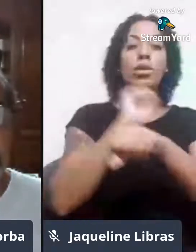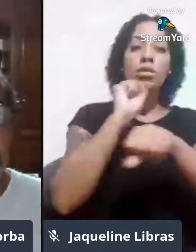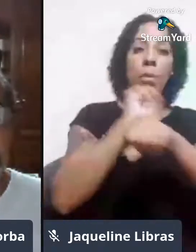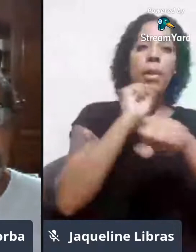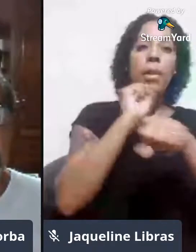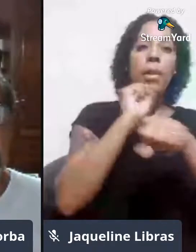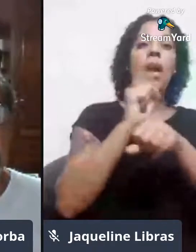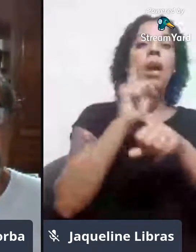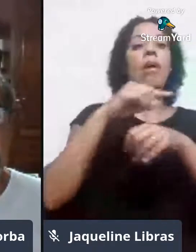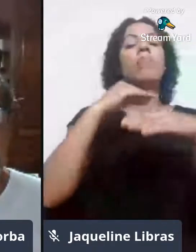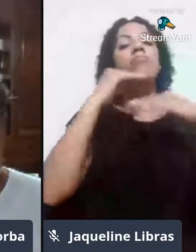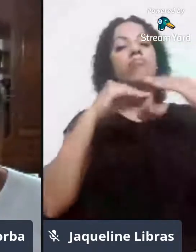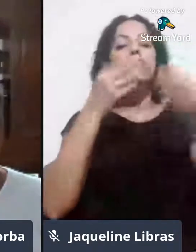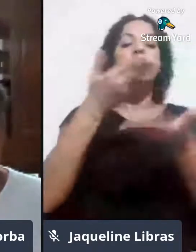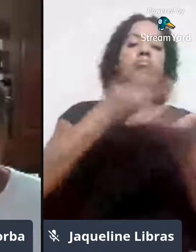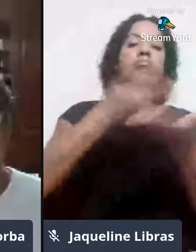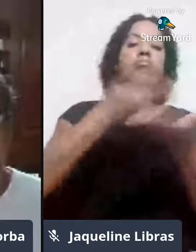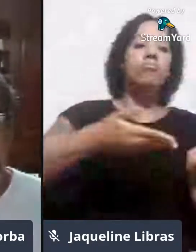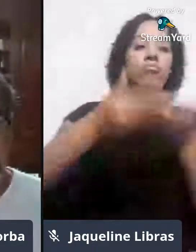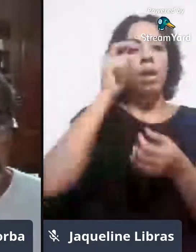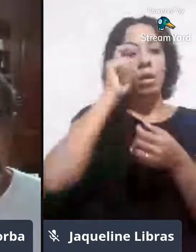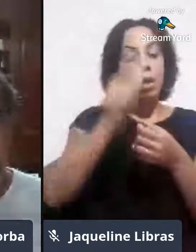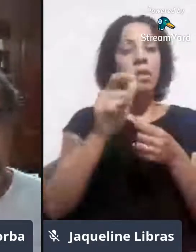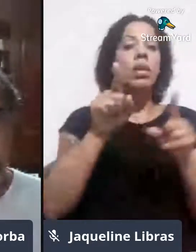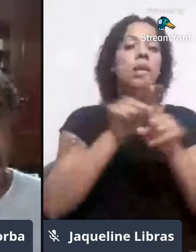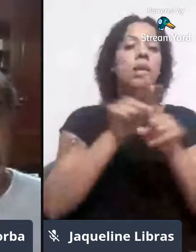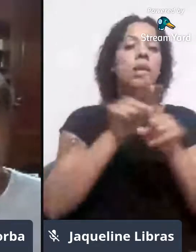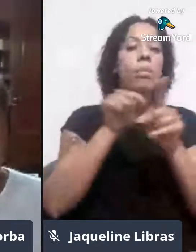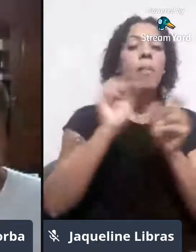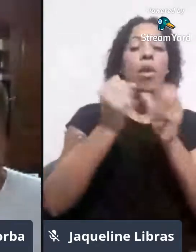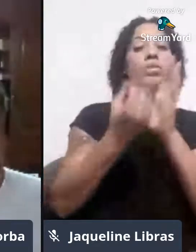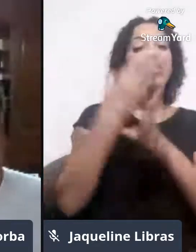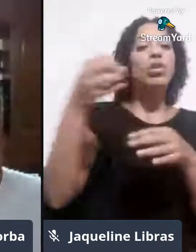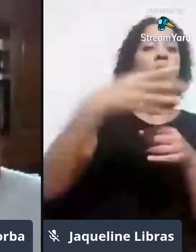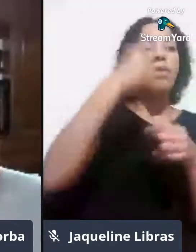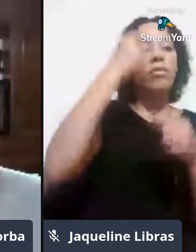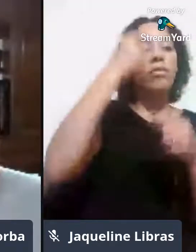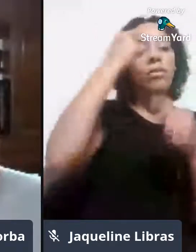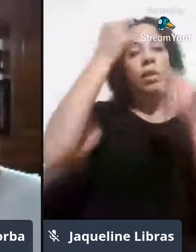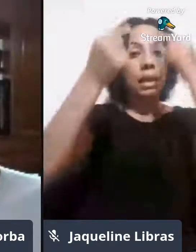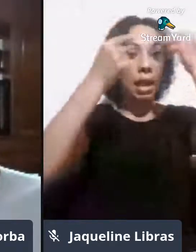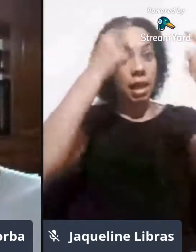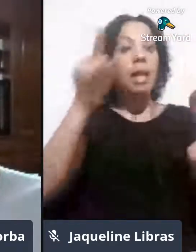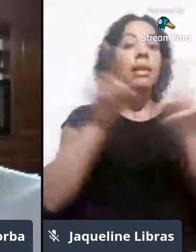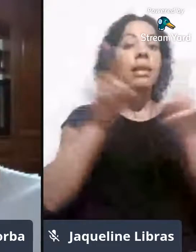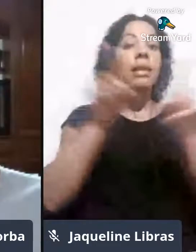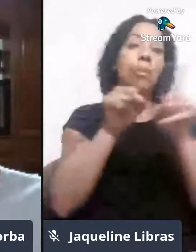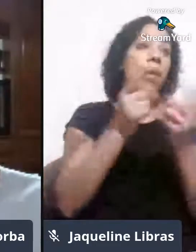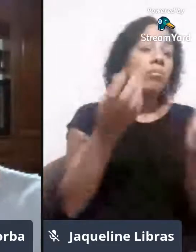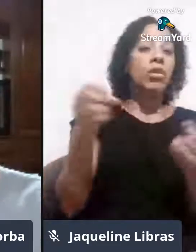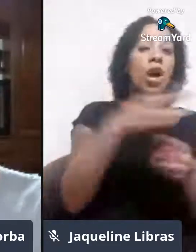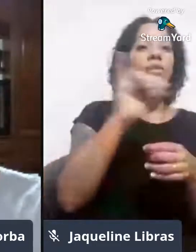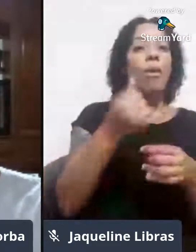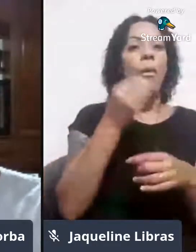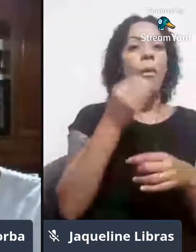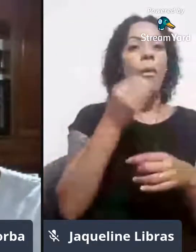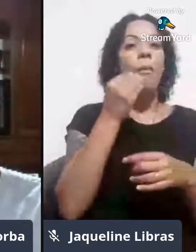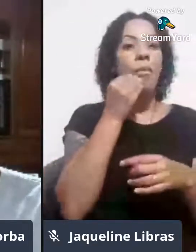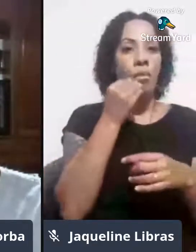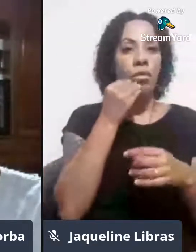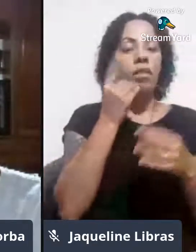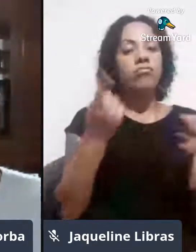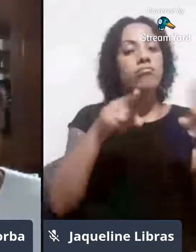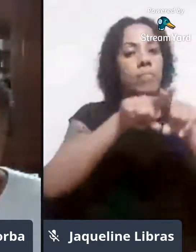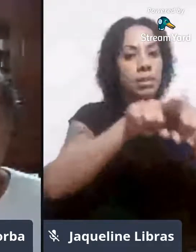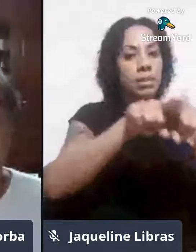bate-papo interessante, que possam surgir aí novas ideias e, quem sabe, até novas oportunidades de parcerias, né?